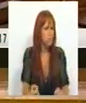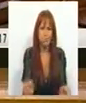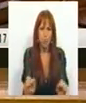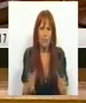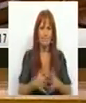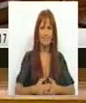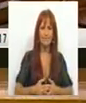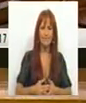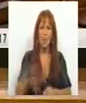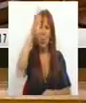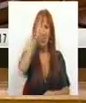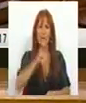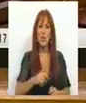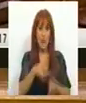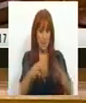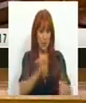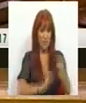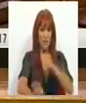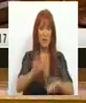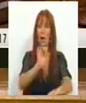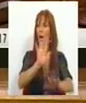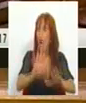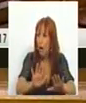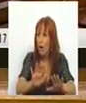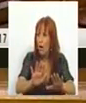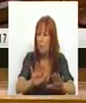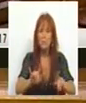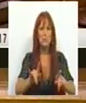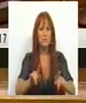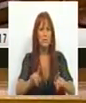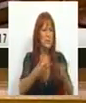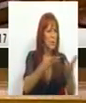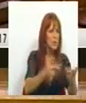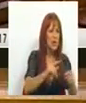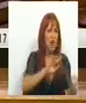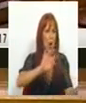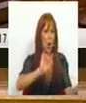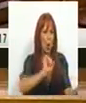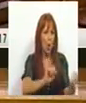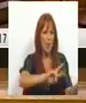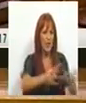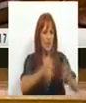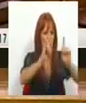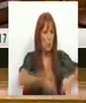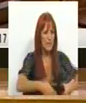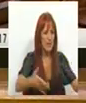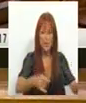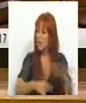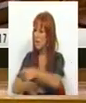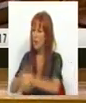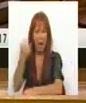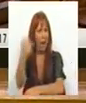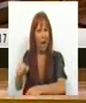tem. O Governo e a sua maioria estão paralisadas entre as contrarreformas que iniciaram e